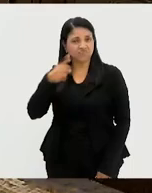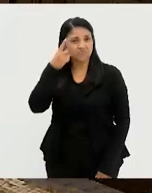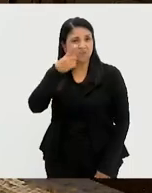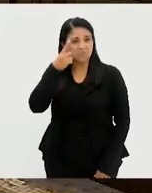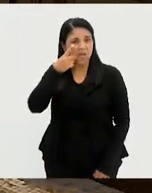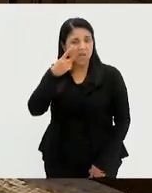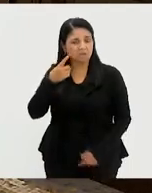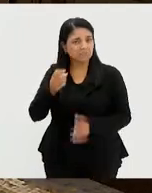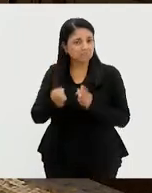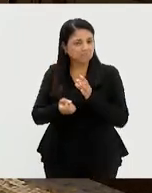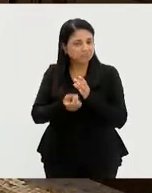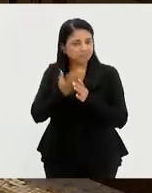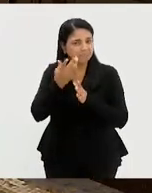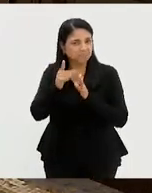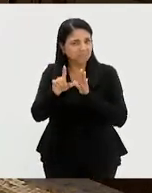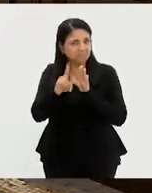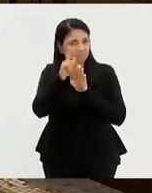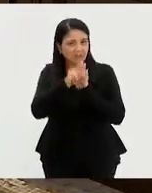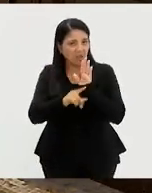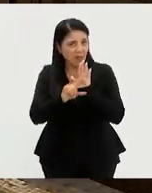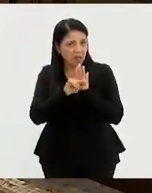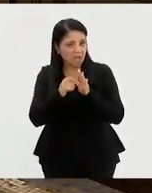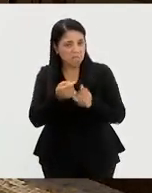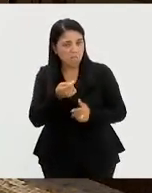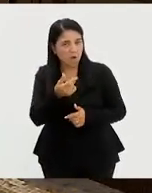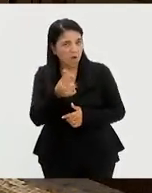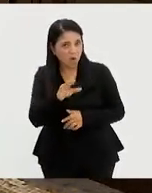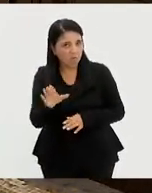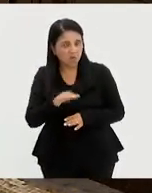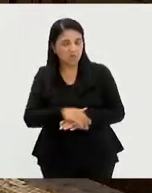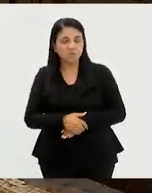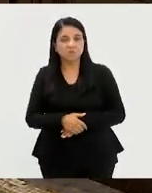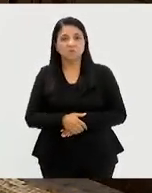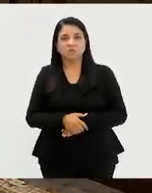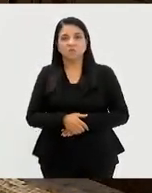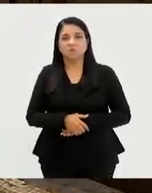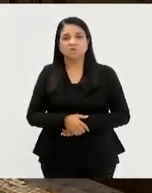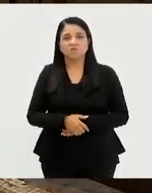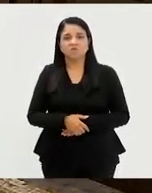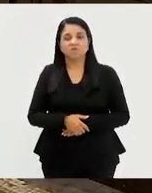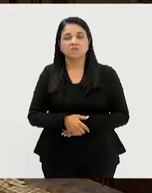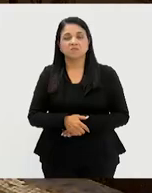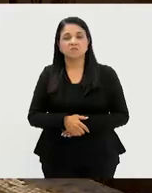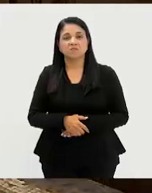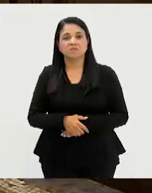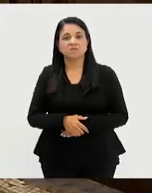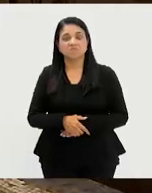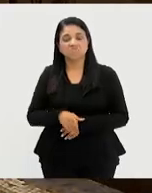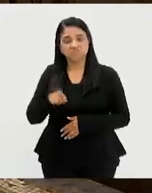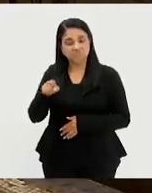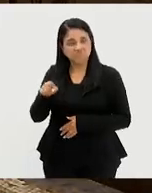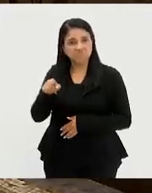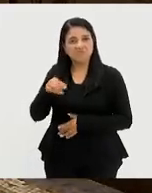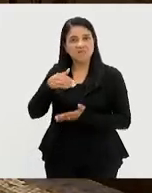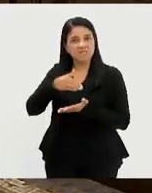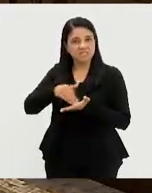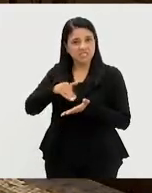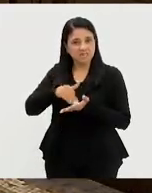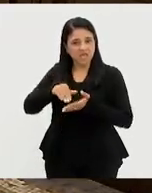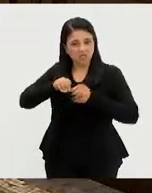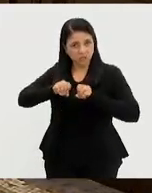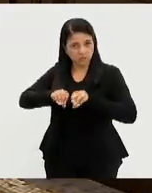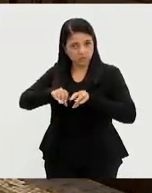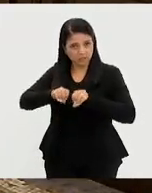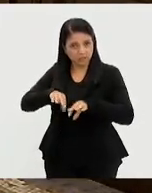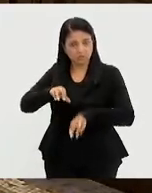lacrar muito mais do que produzir e esse incompetente desse secretário além de todo o